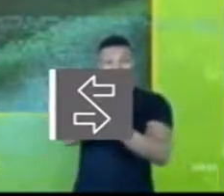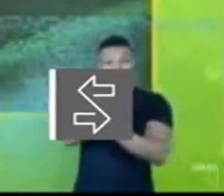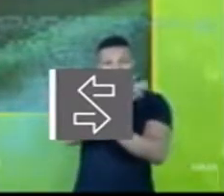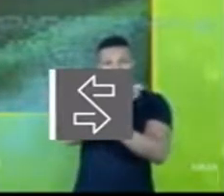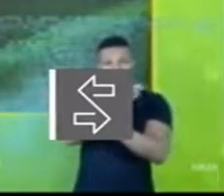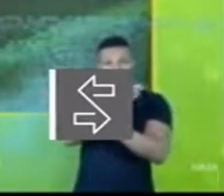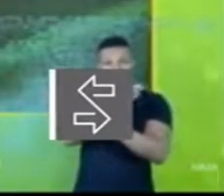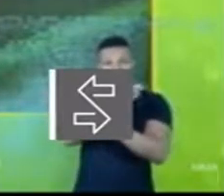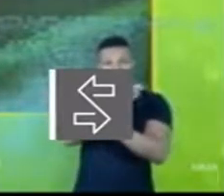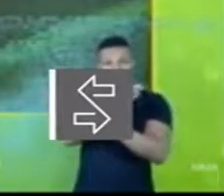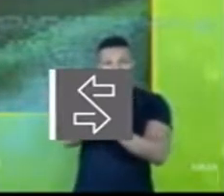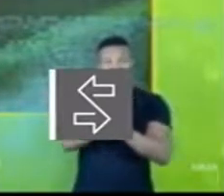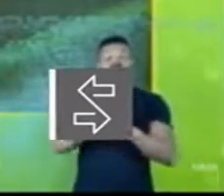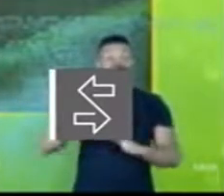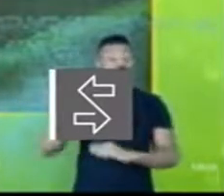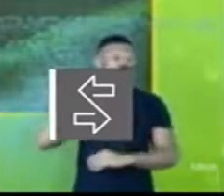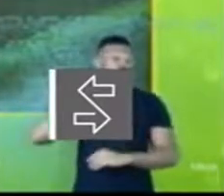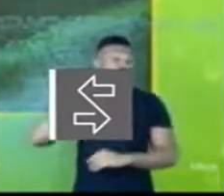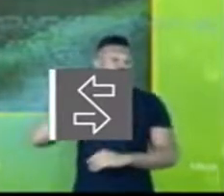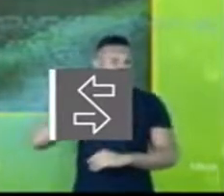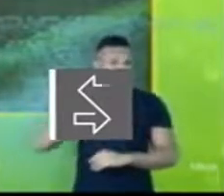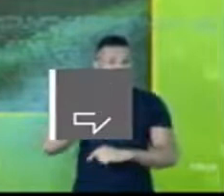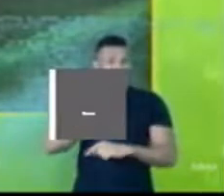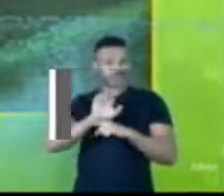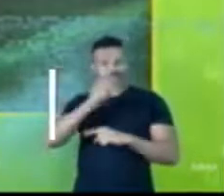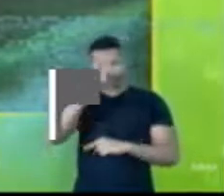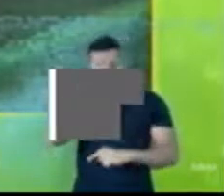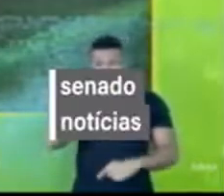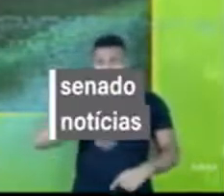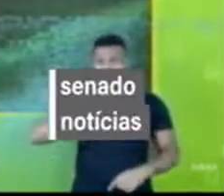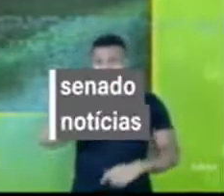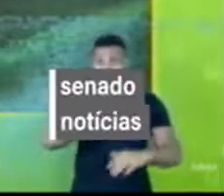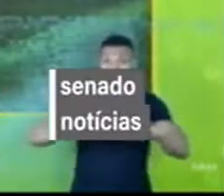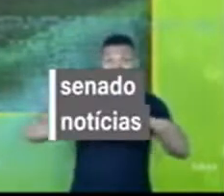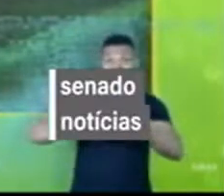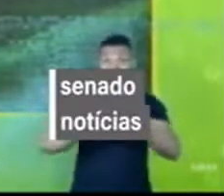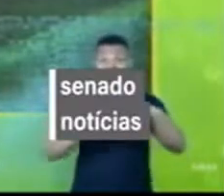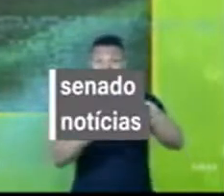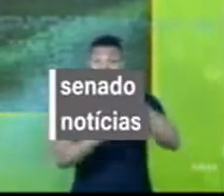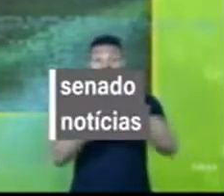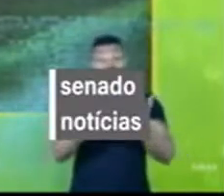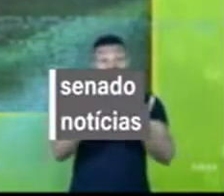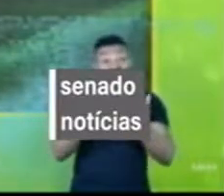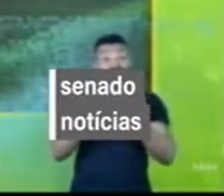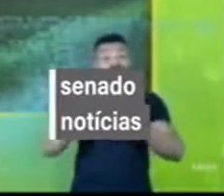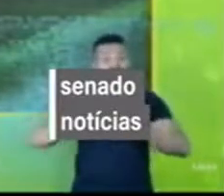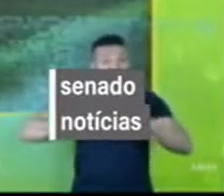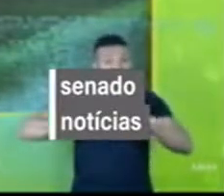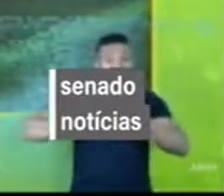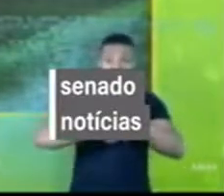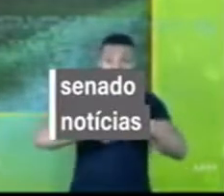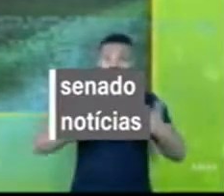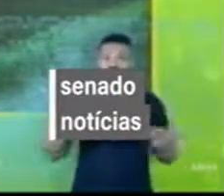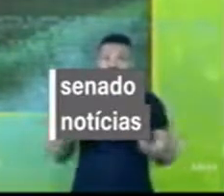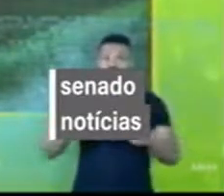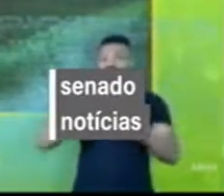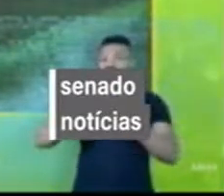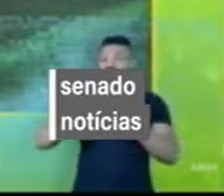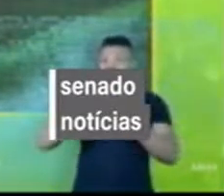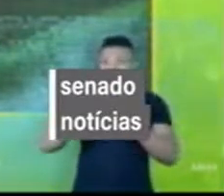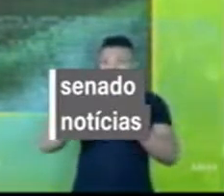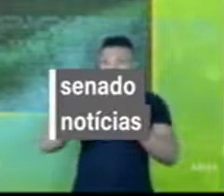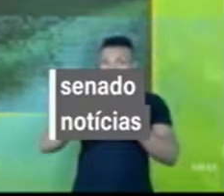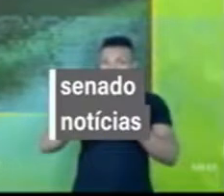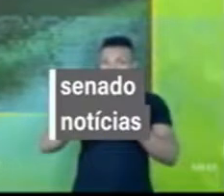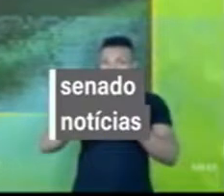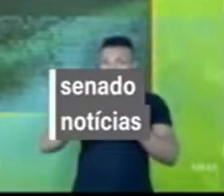com muitas pessoas, muitos investidores e corporações buscando esses investimentos, não só porque eles são ambientalmente